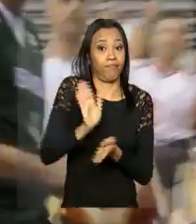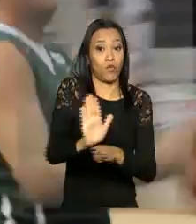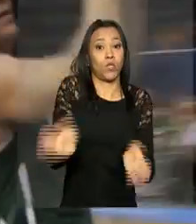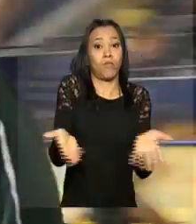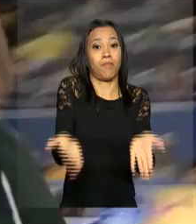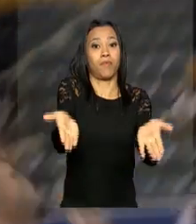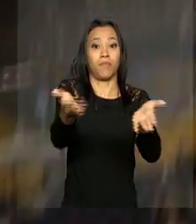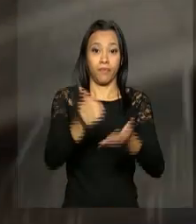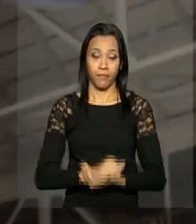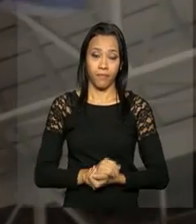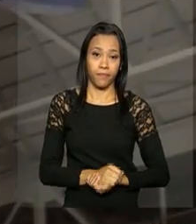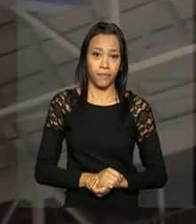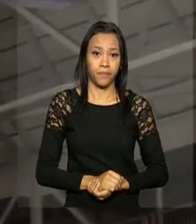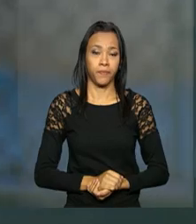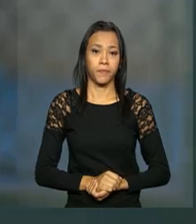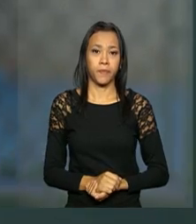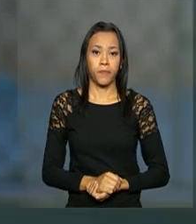enorme.